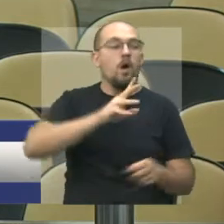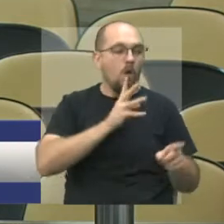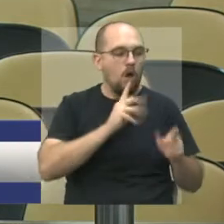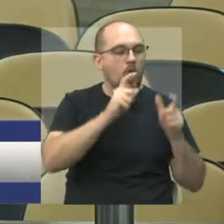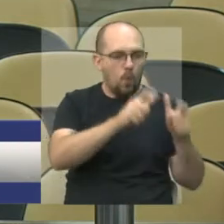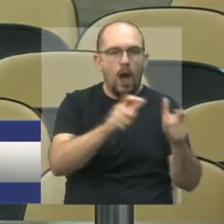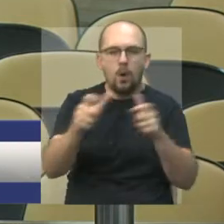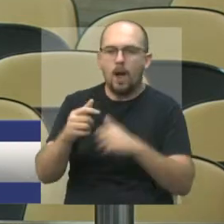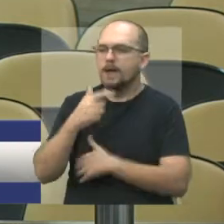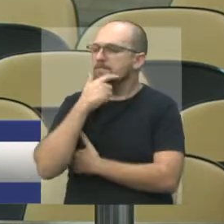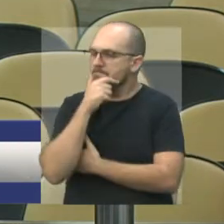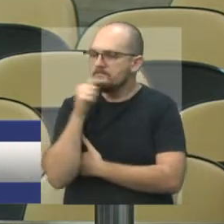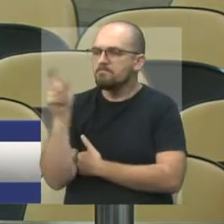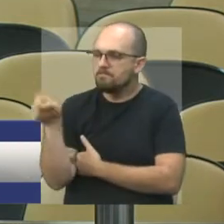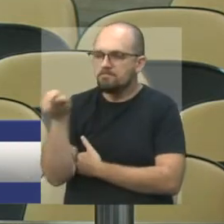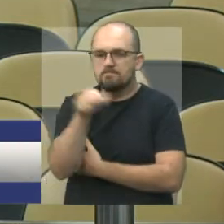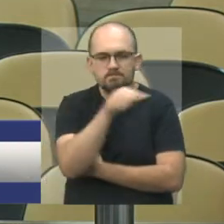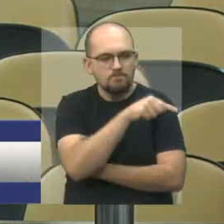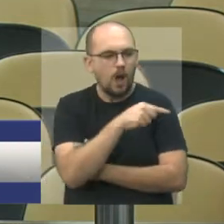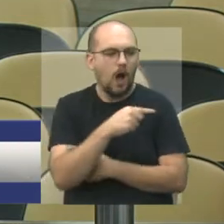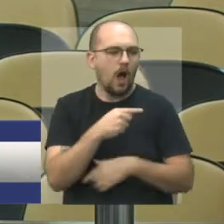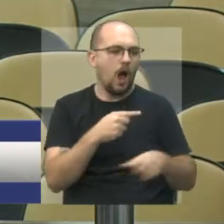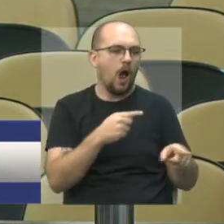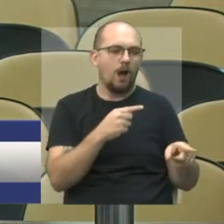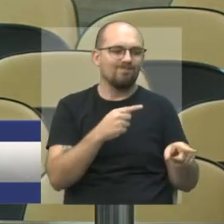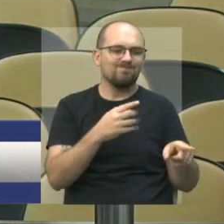olha, as áreas aqui estão ocupadas,